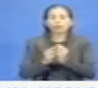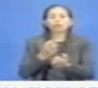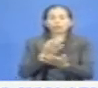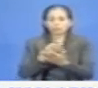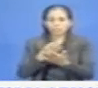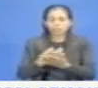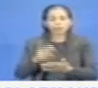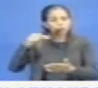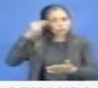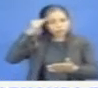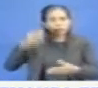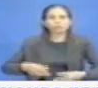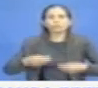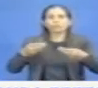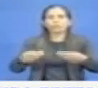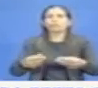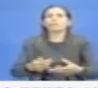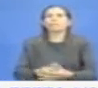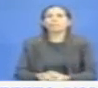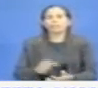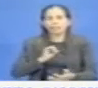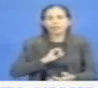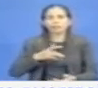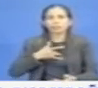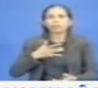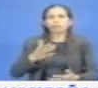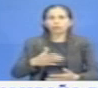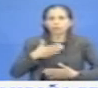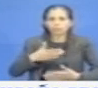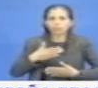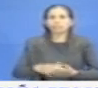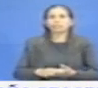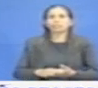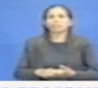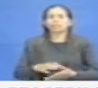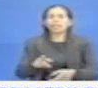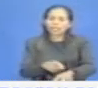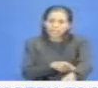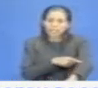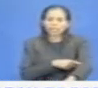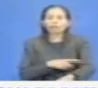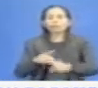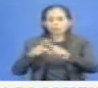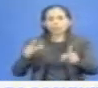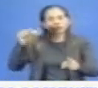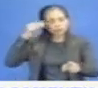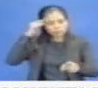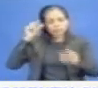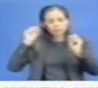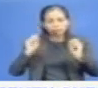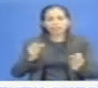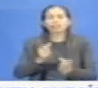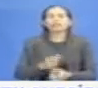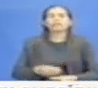Sente contente mas que claro mas o governo bela realiza faz subsídio, né? Tur plano, o